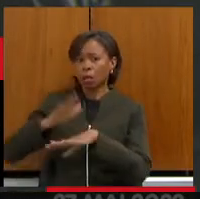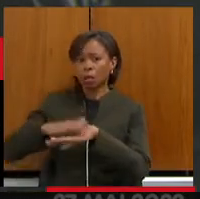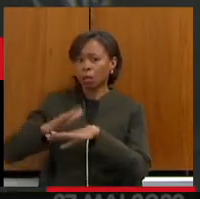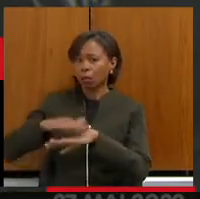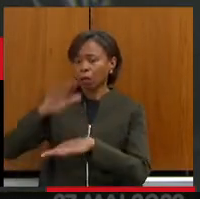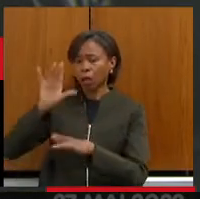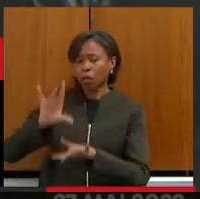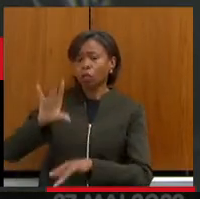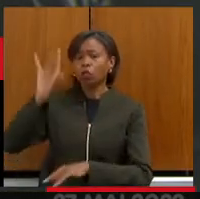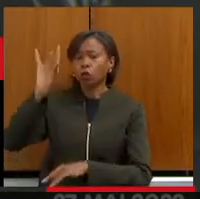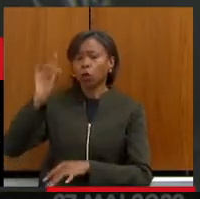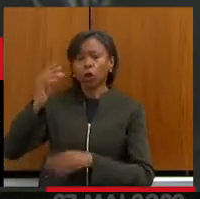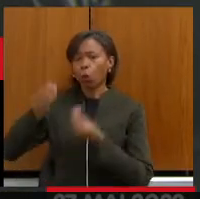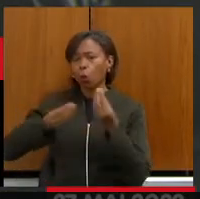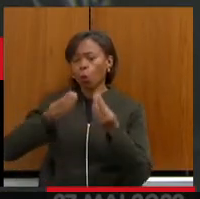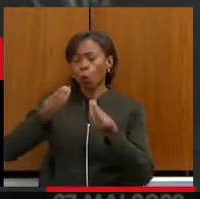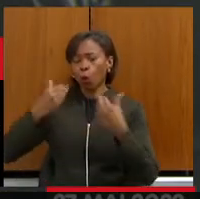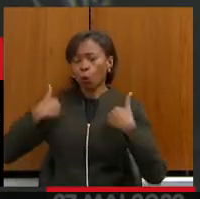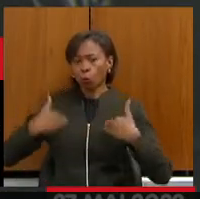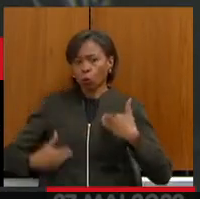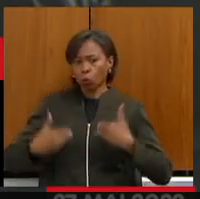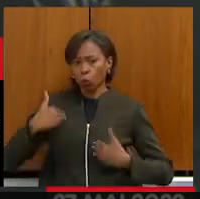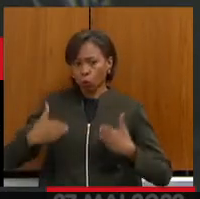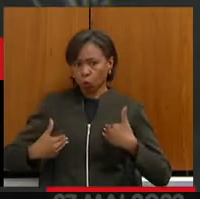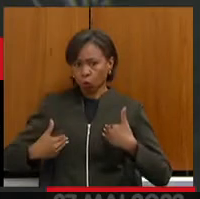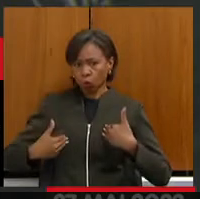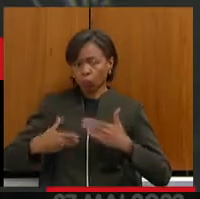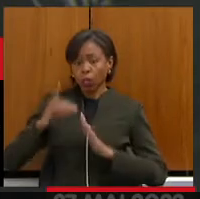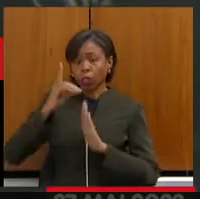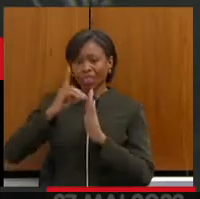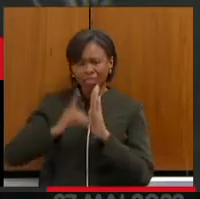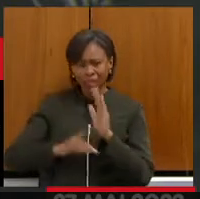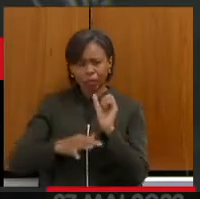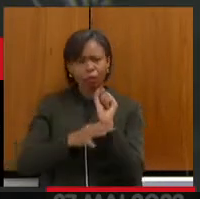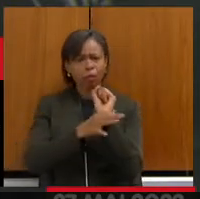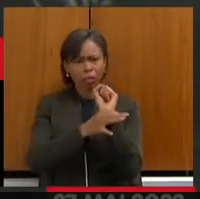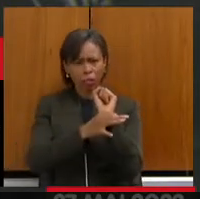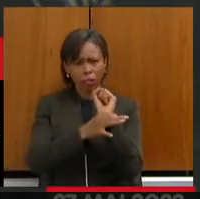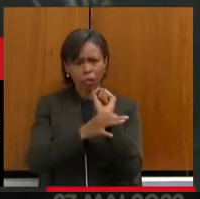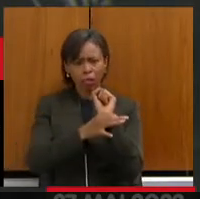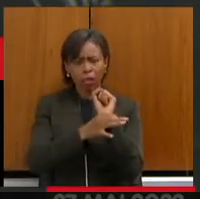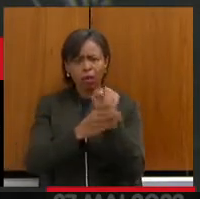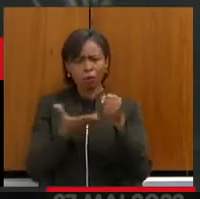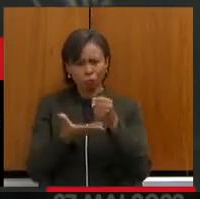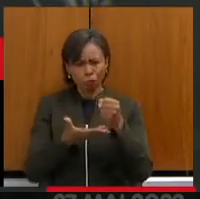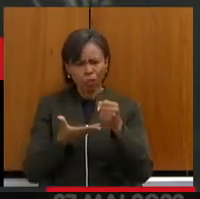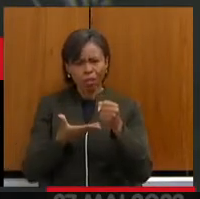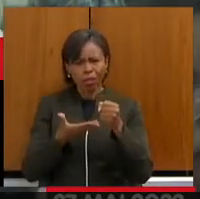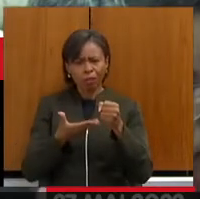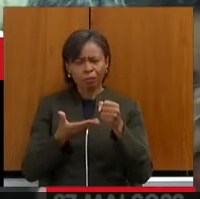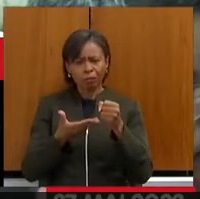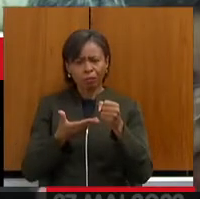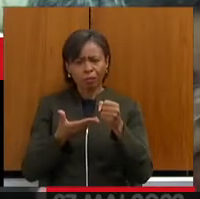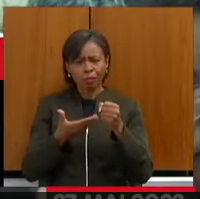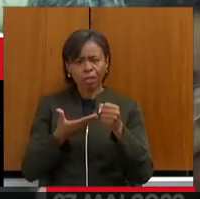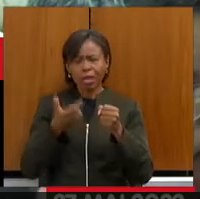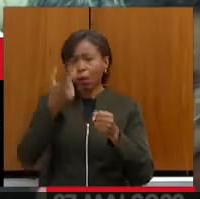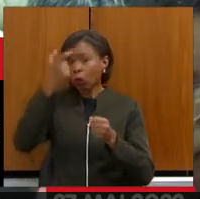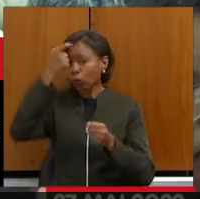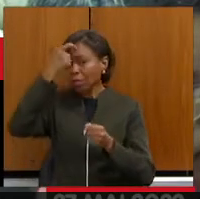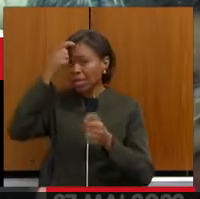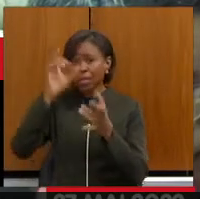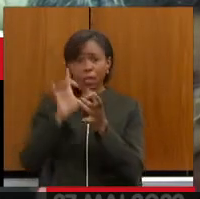seu corpo que no âmbito dos direitos e garantias fundamentais é Inviolável a liberdade de consciência